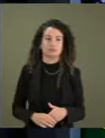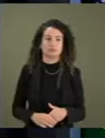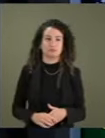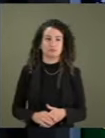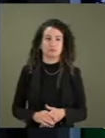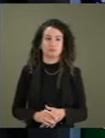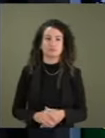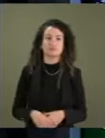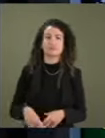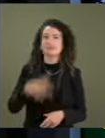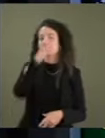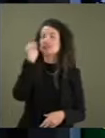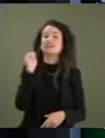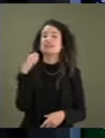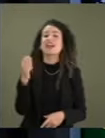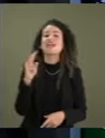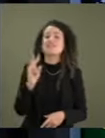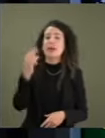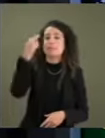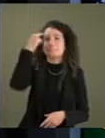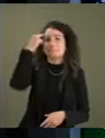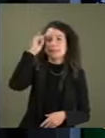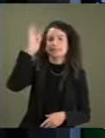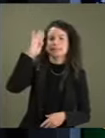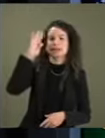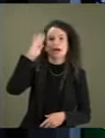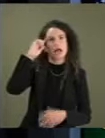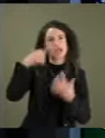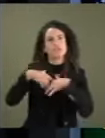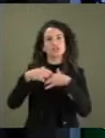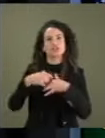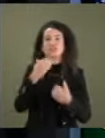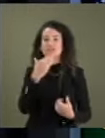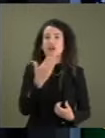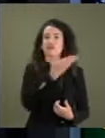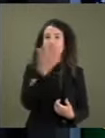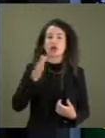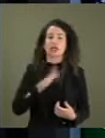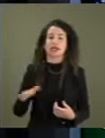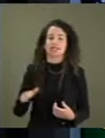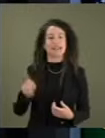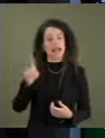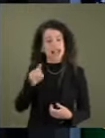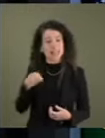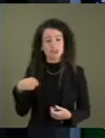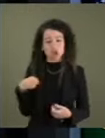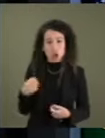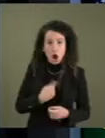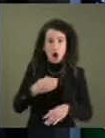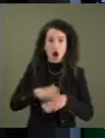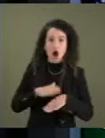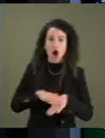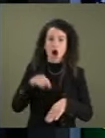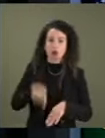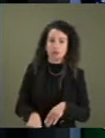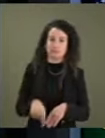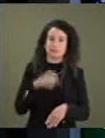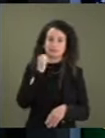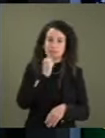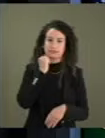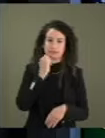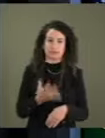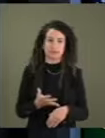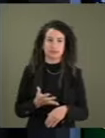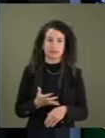Quem é que vai pensar nessas crianças? Deveríamos ser nós. Aliás, nós pensamos.